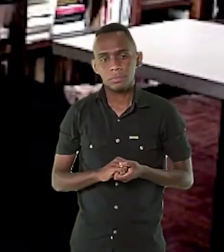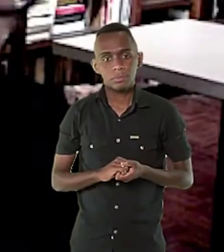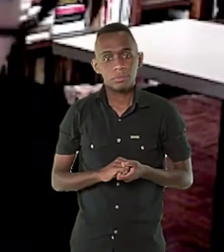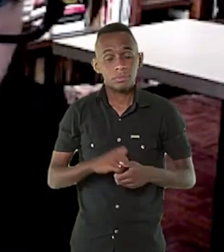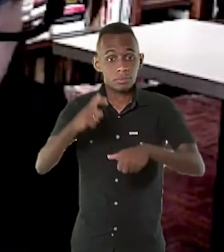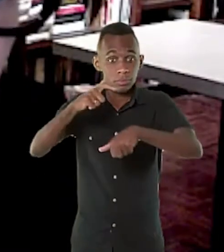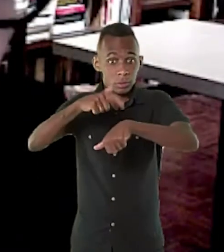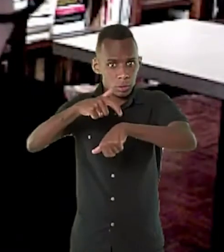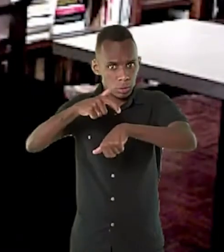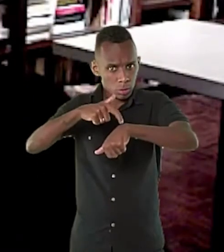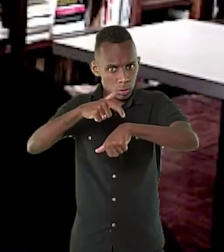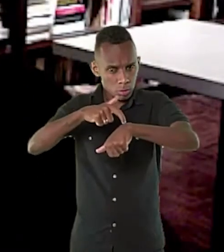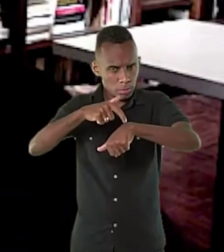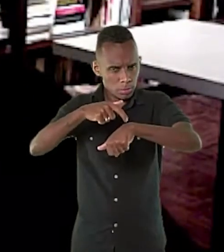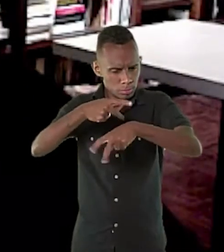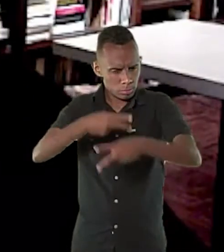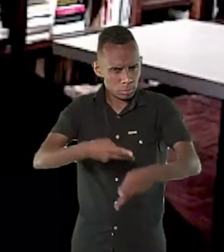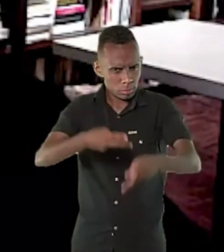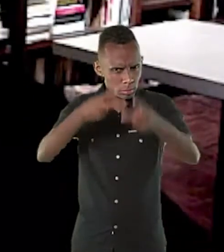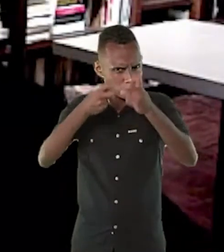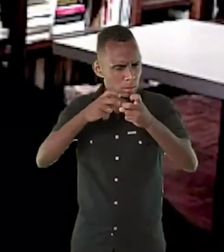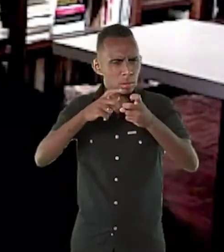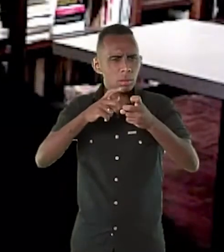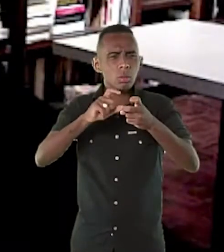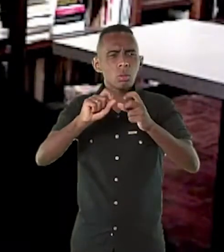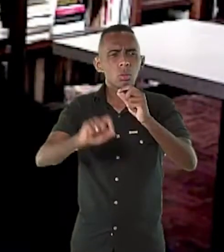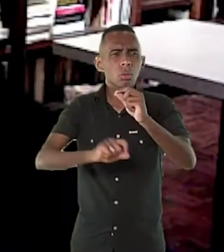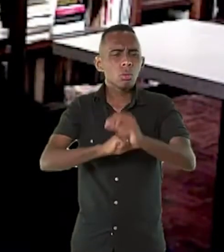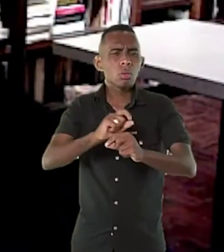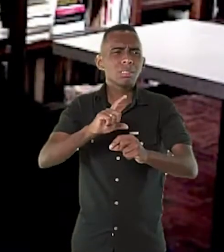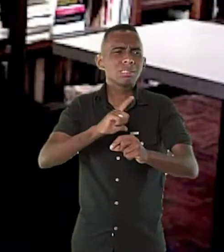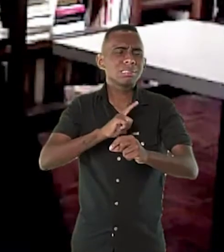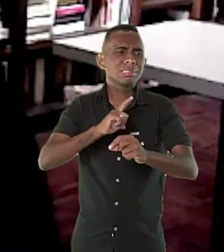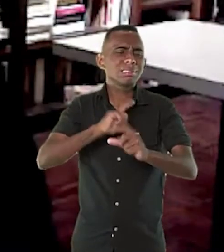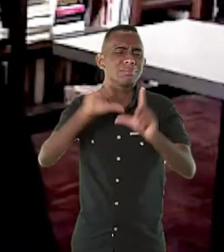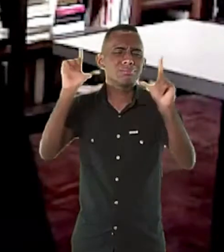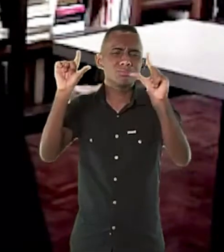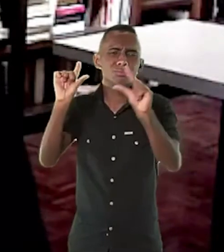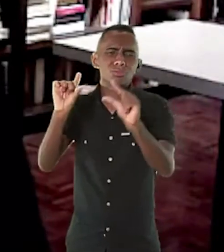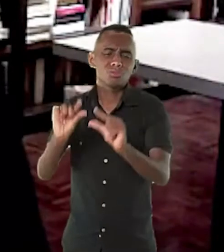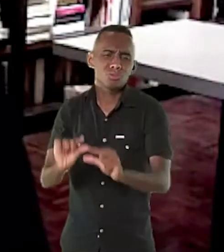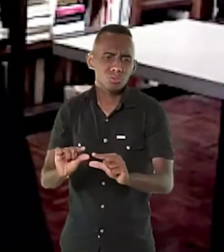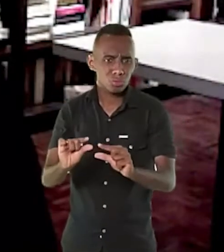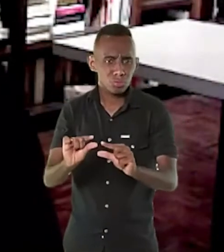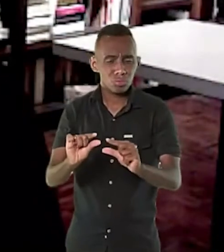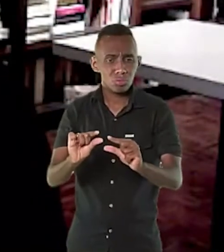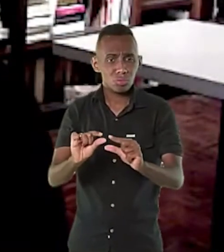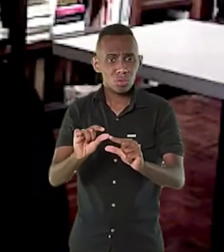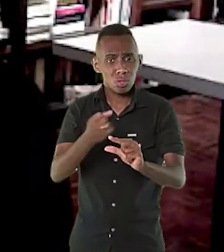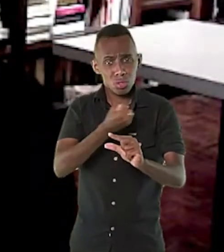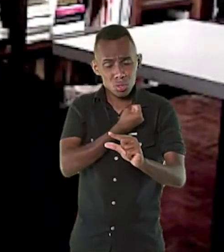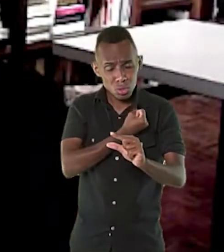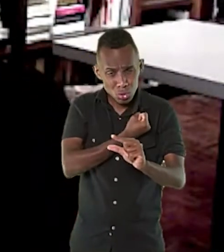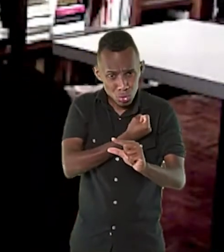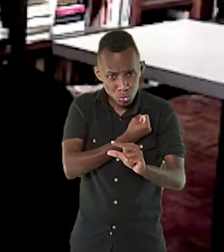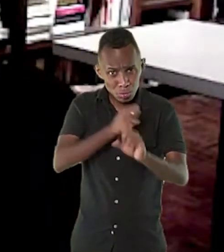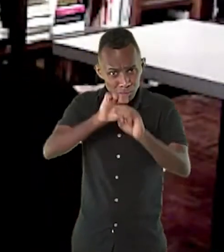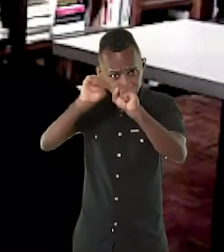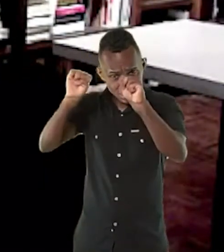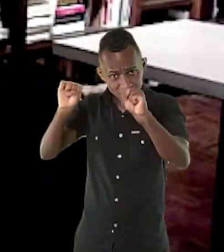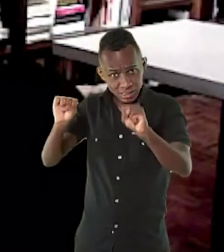Quando você vai ver, tem muito pouco a quantidade de dados